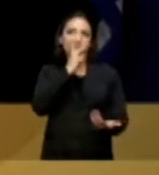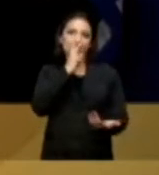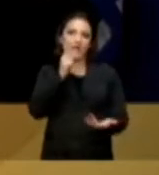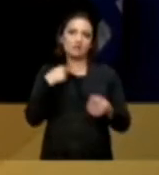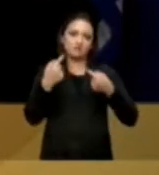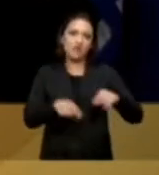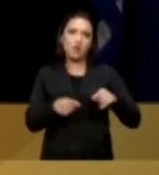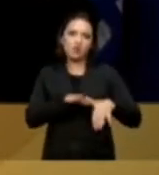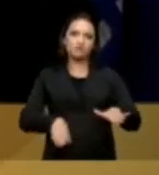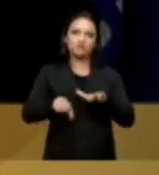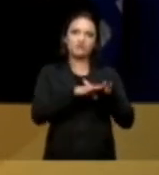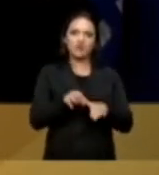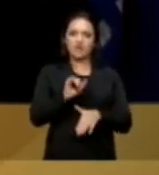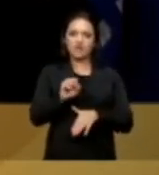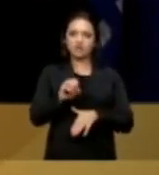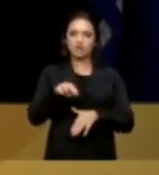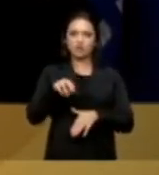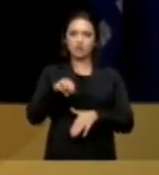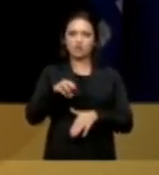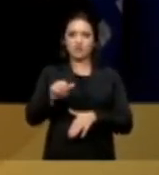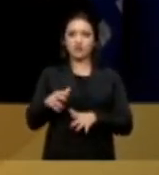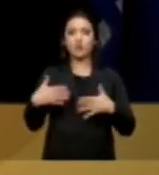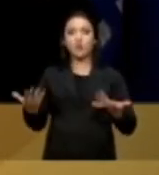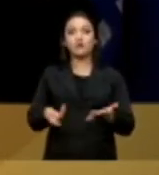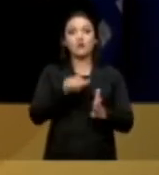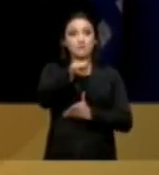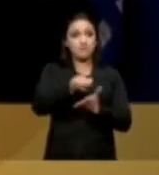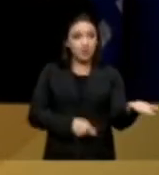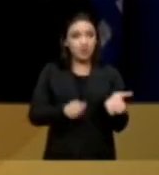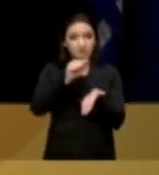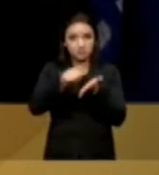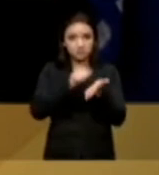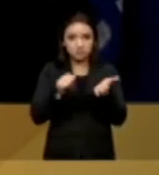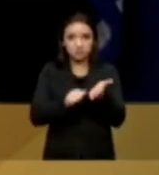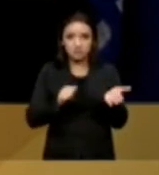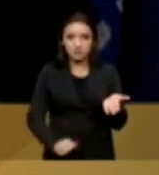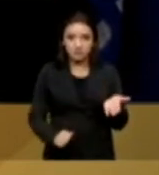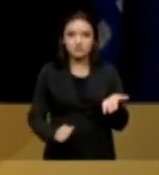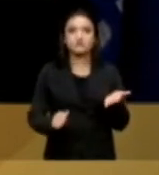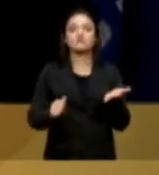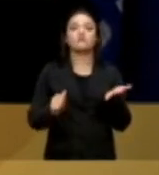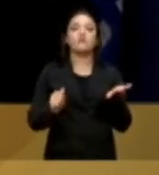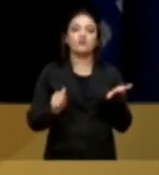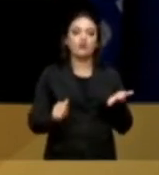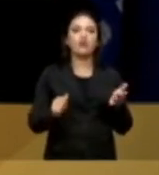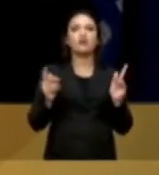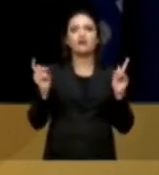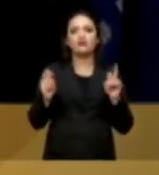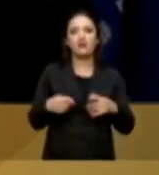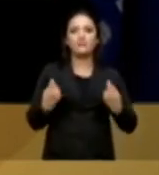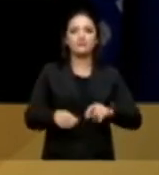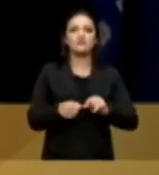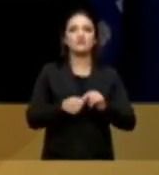se tratando de prova objetiva ou discursiva, sim, a realização da etapa em dias distintos implica a elaboração de